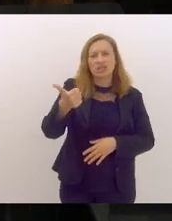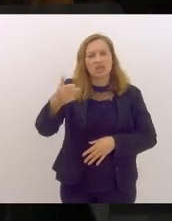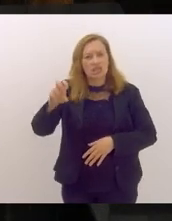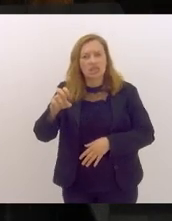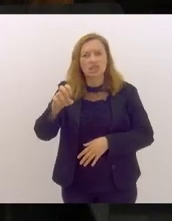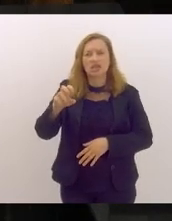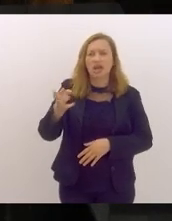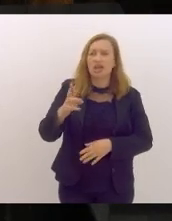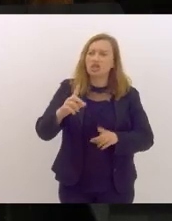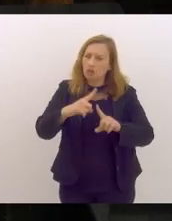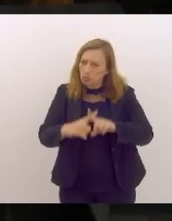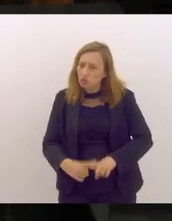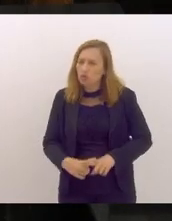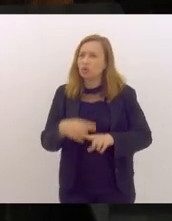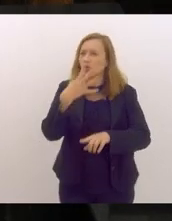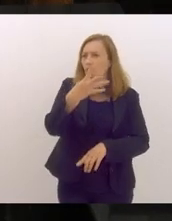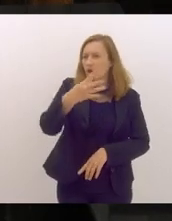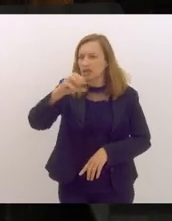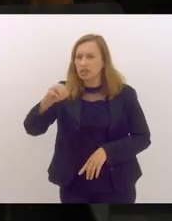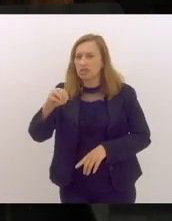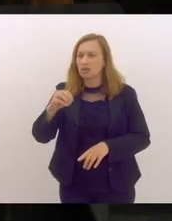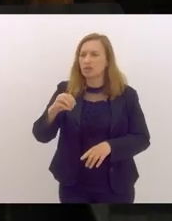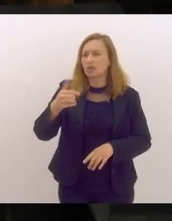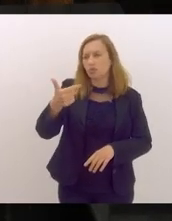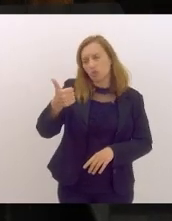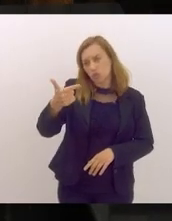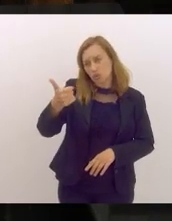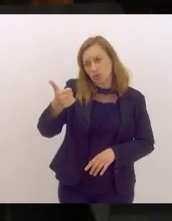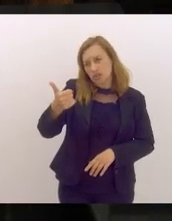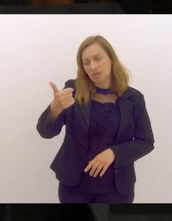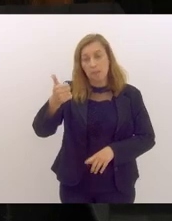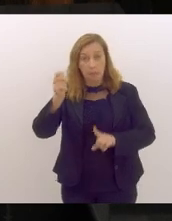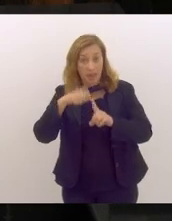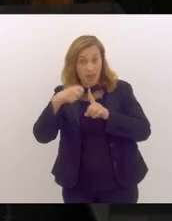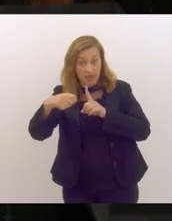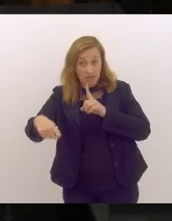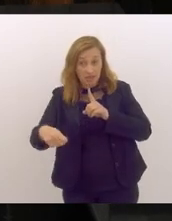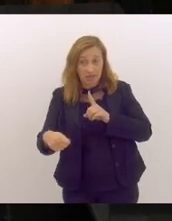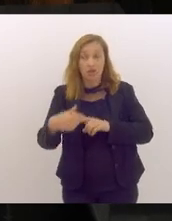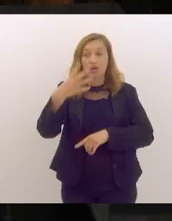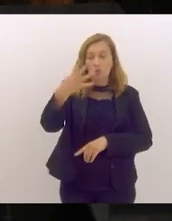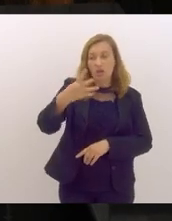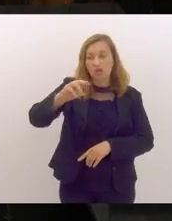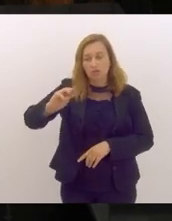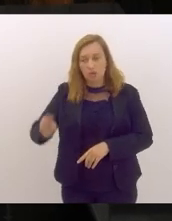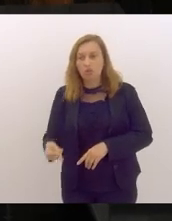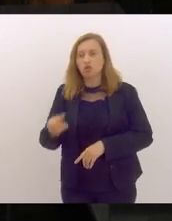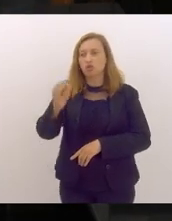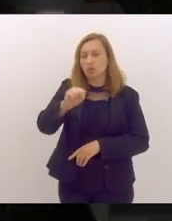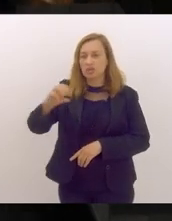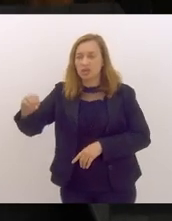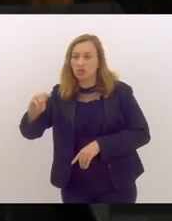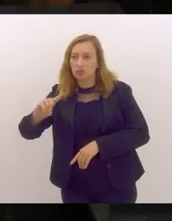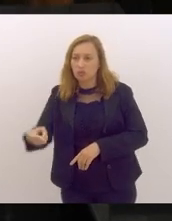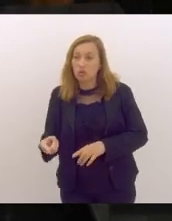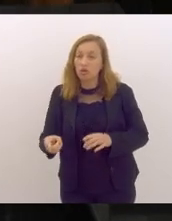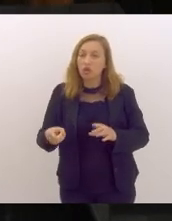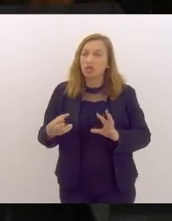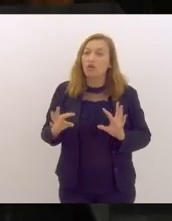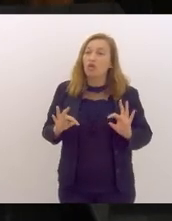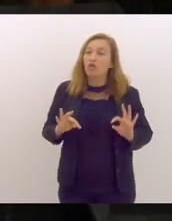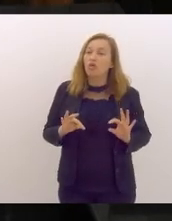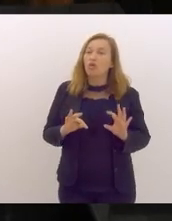eu multiplico 400 por 12 meses, dá R$ 4.800.000. Eu estou arredondando